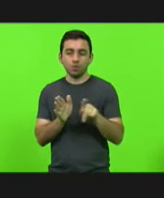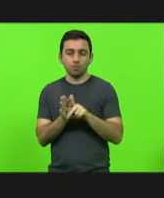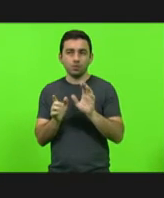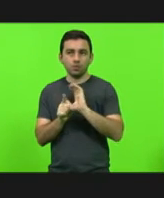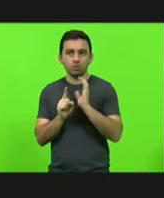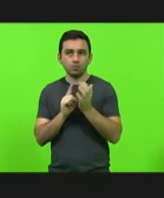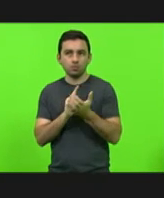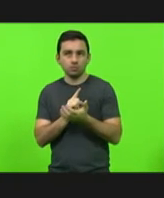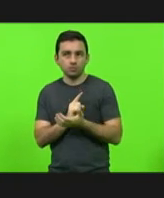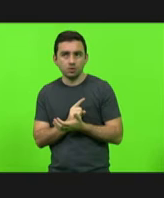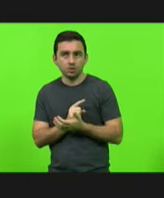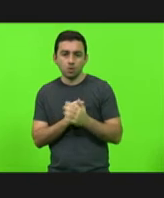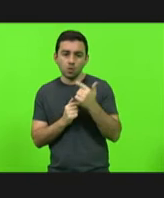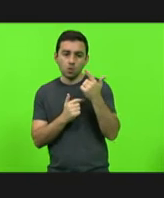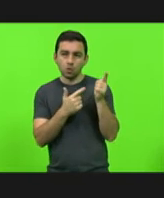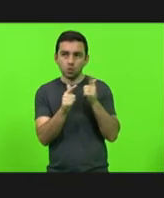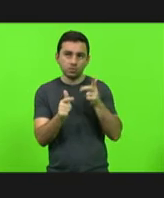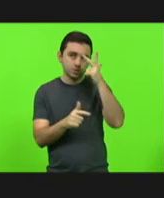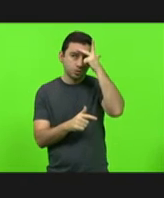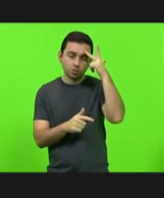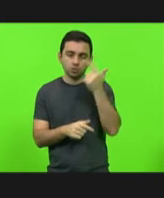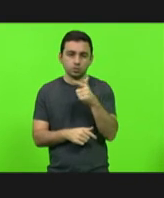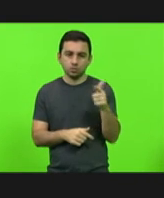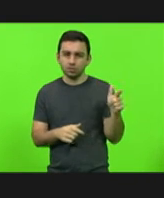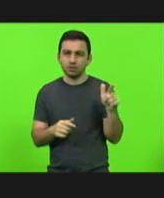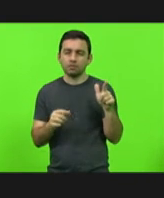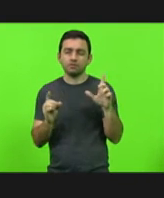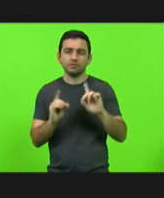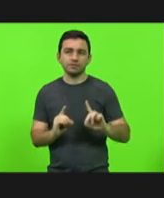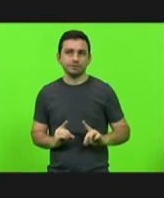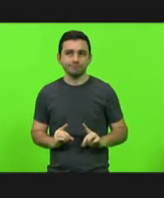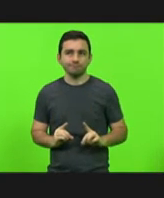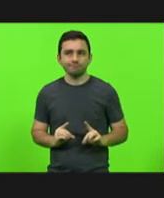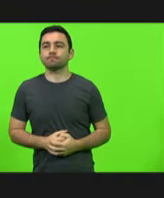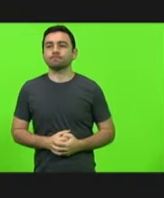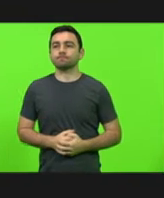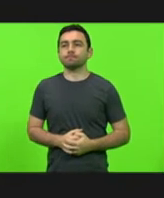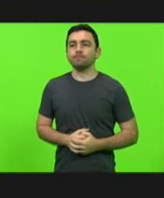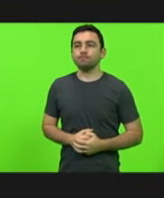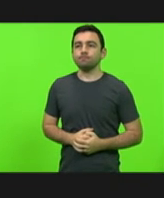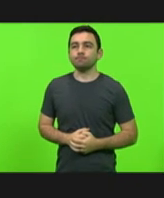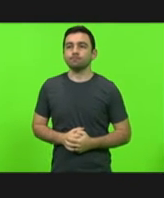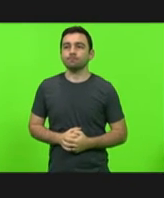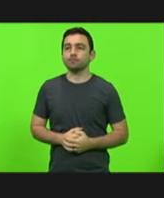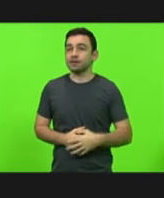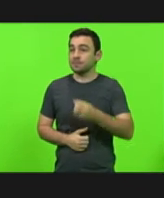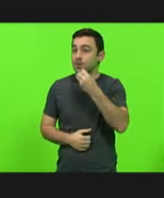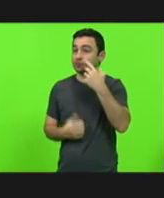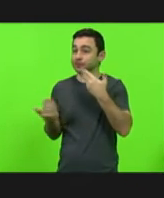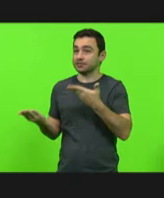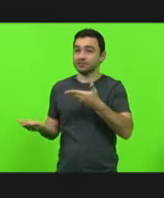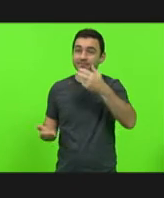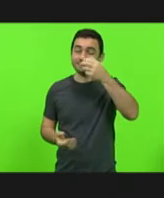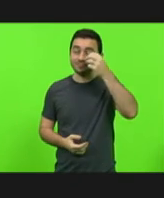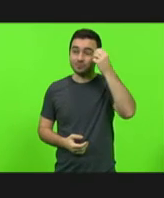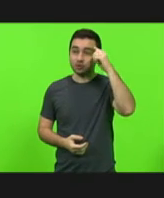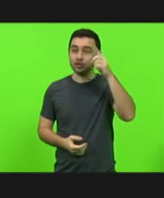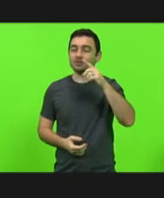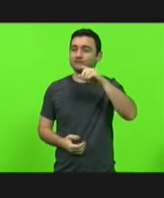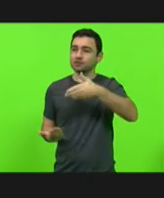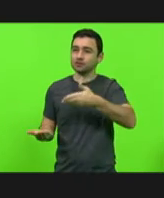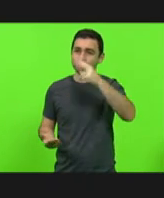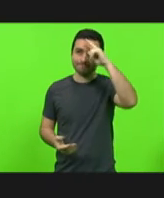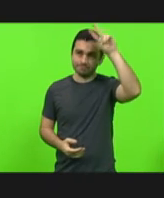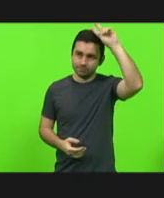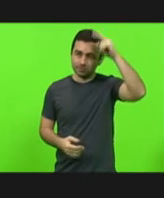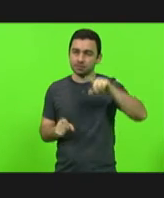Xanxerê Paulo Ferronato lembrou do dia da pessoa com deficiência marcado neste 21 de setembro destacou que apesar de ter avanço na legislação